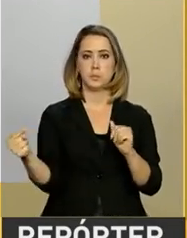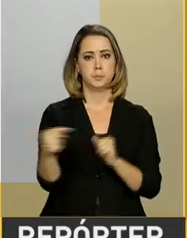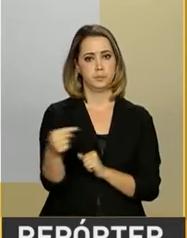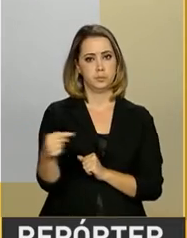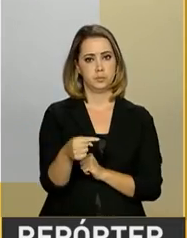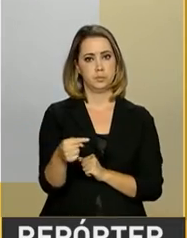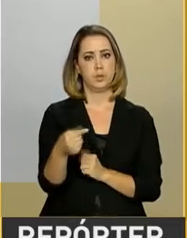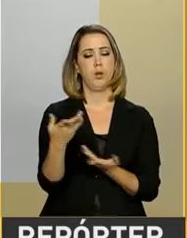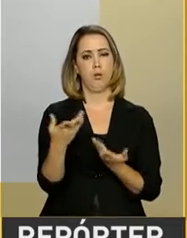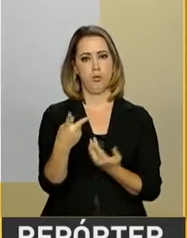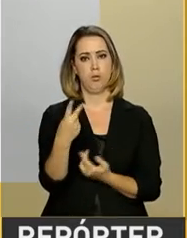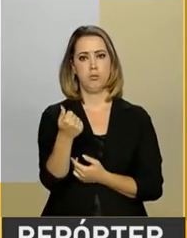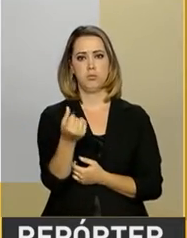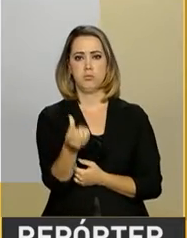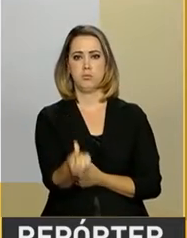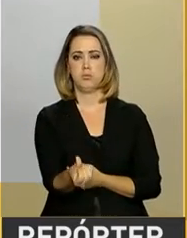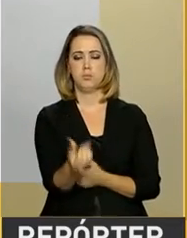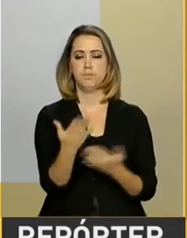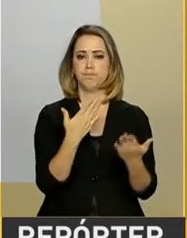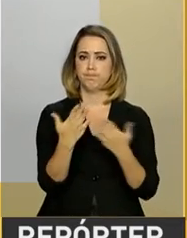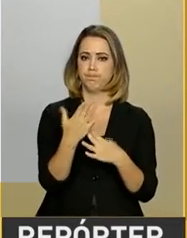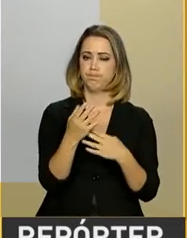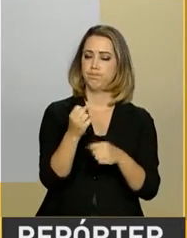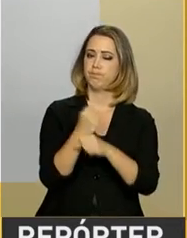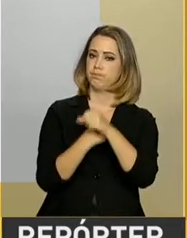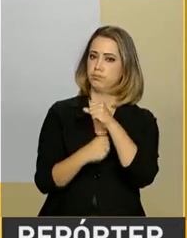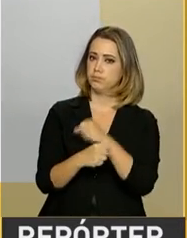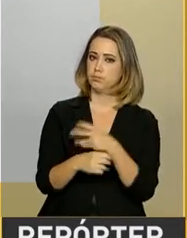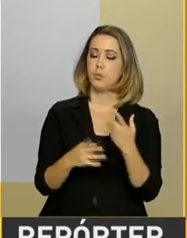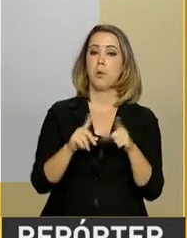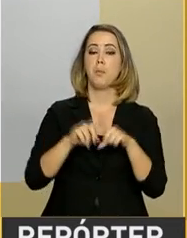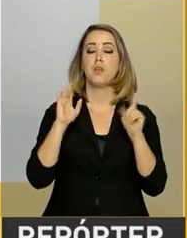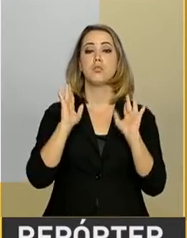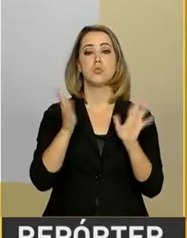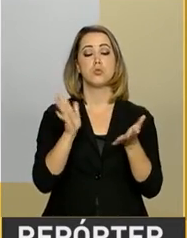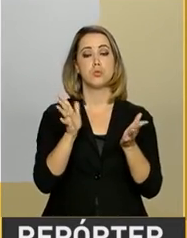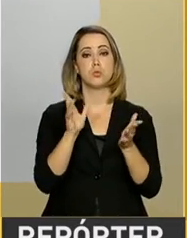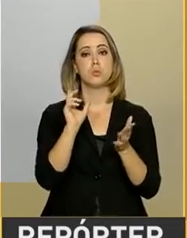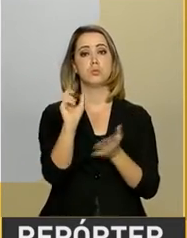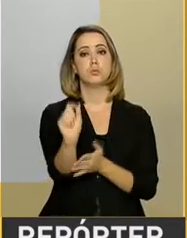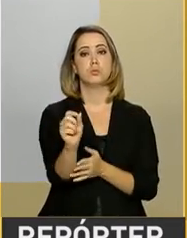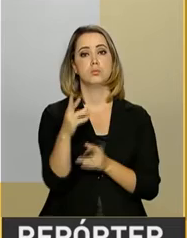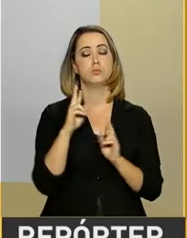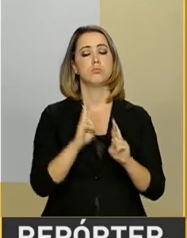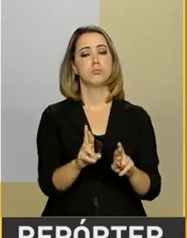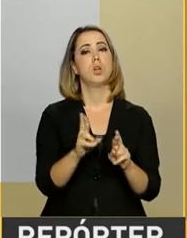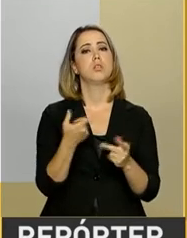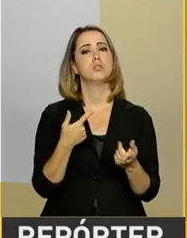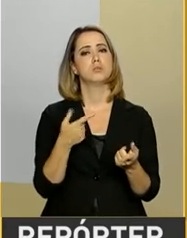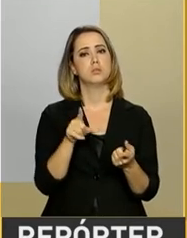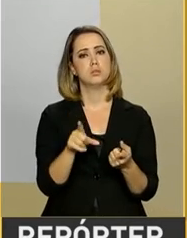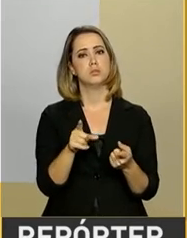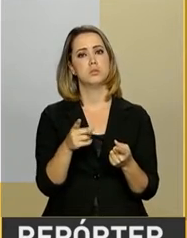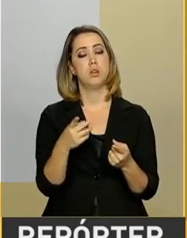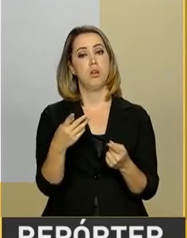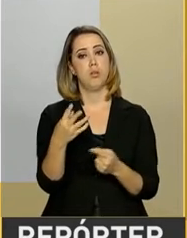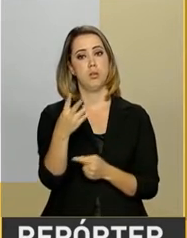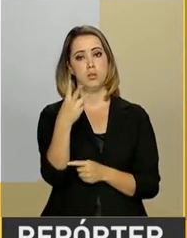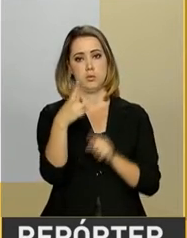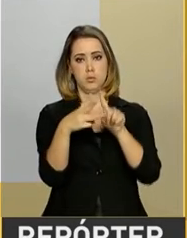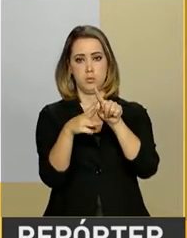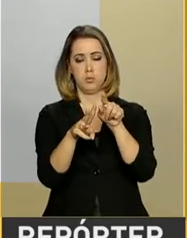16 comparado com o projeto anterior mas já esperamos o cumprimento de positivo crescimento